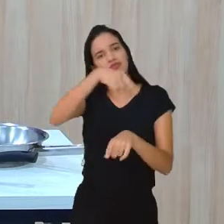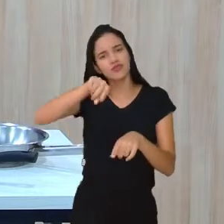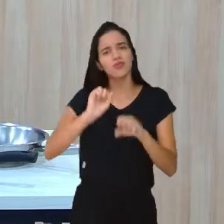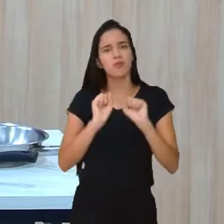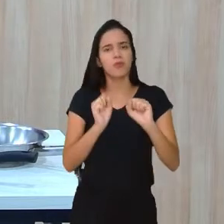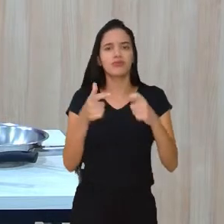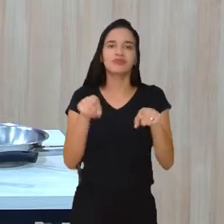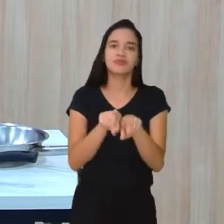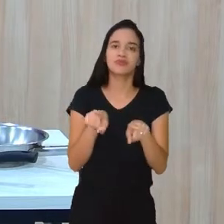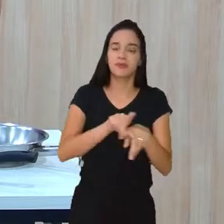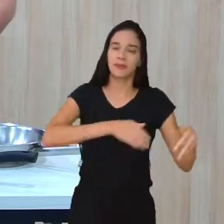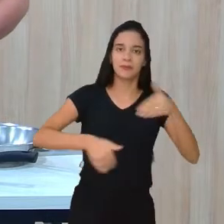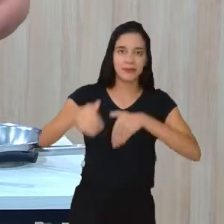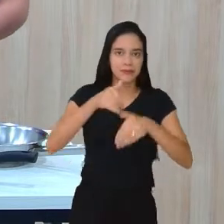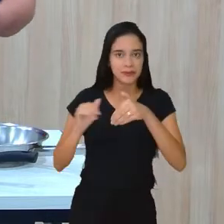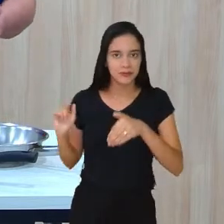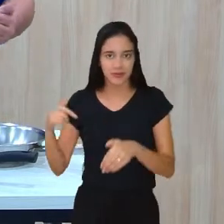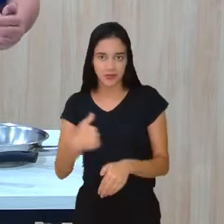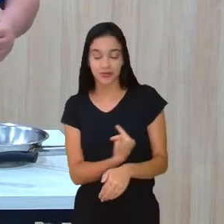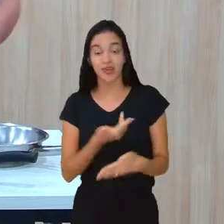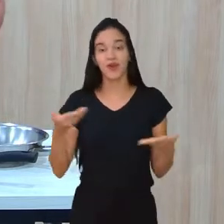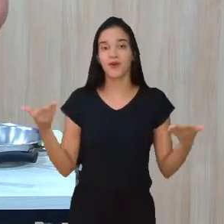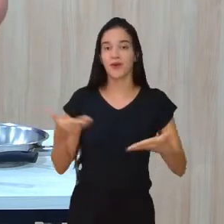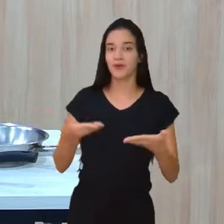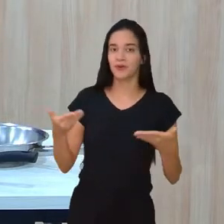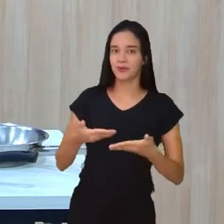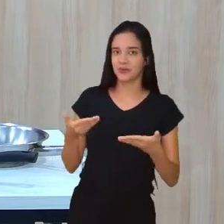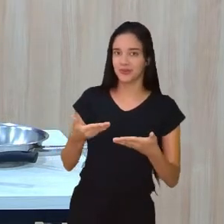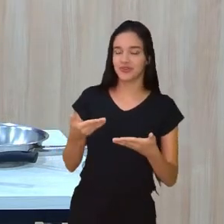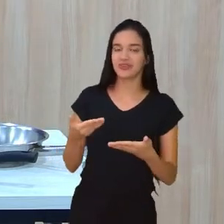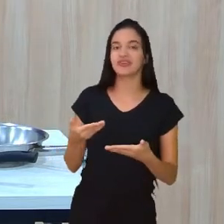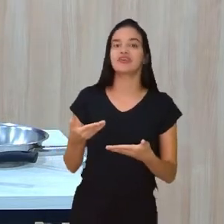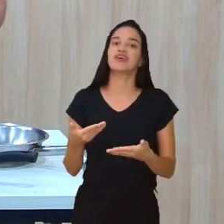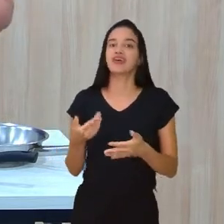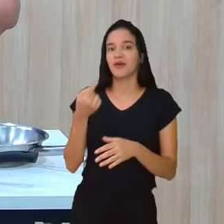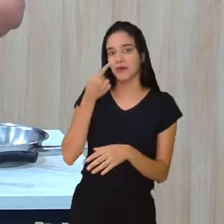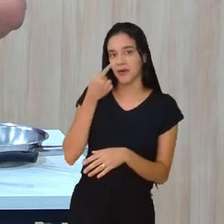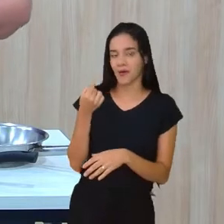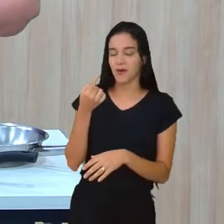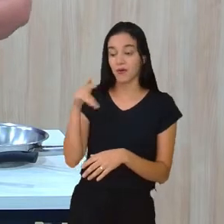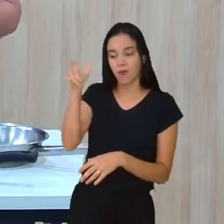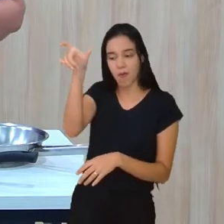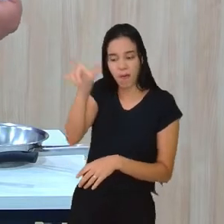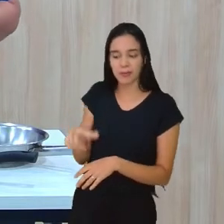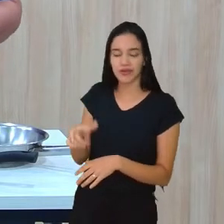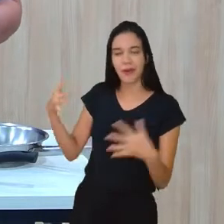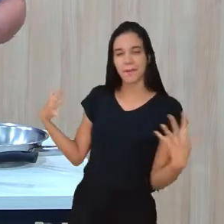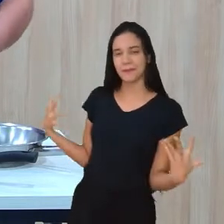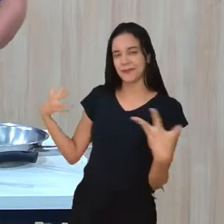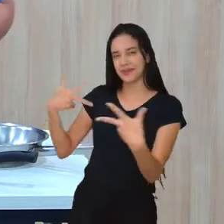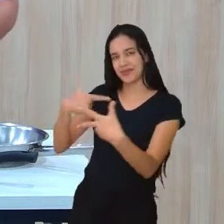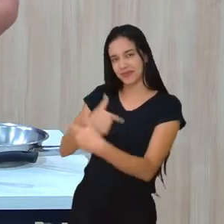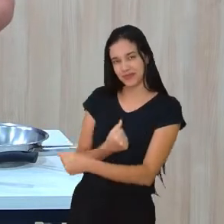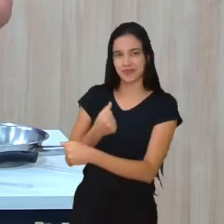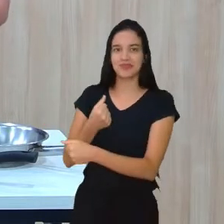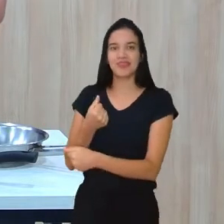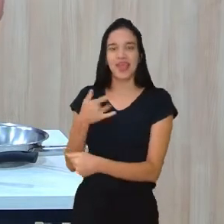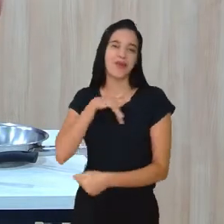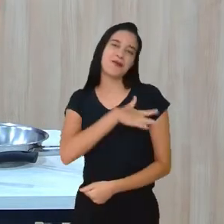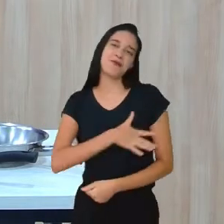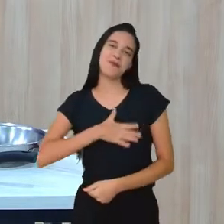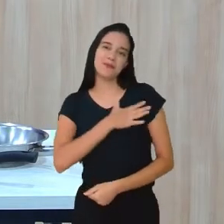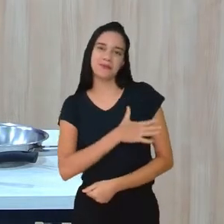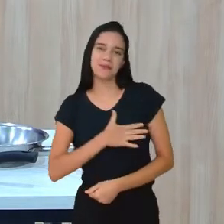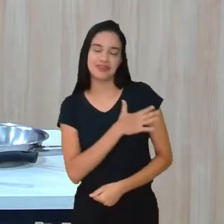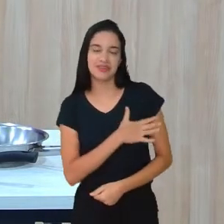também participar conosco. E hoje, né, estamos aqui, olha, com uma pessoa maravilhosa, é um grande